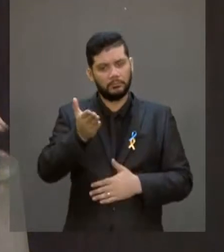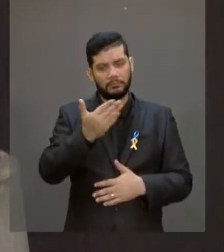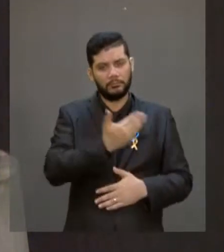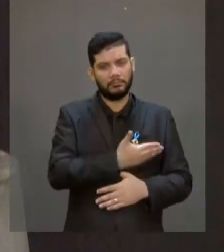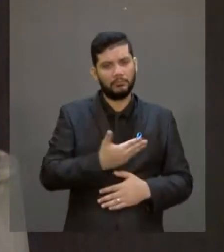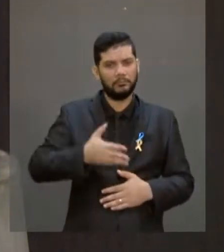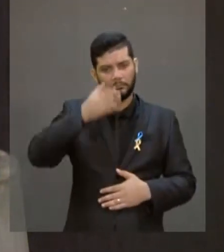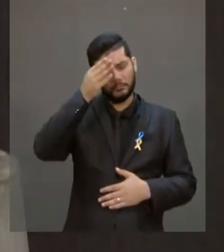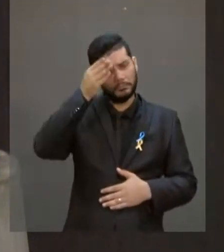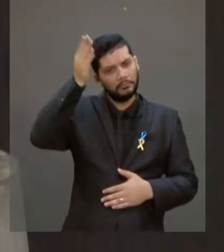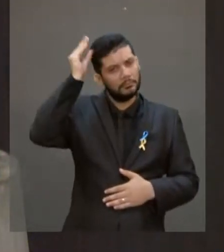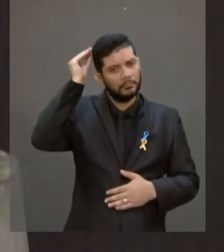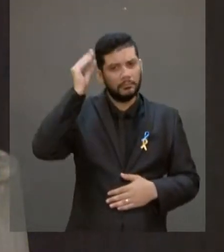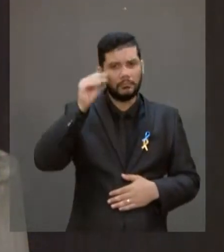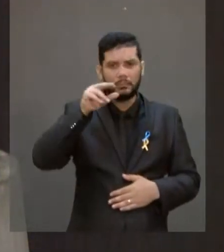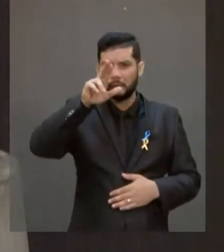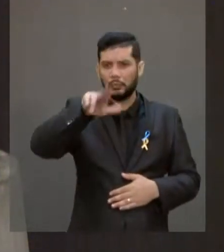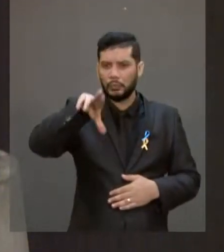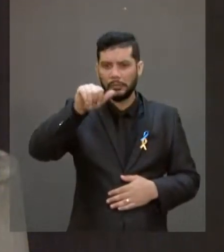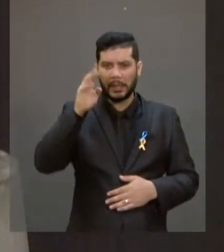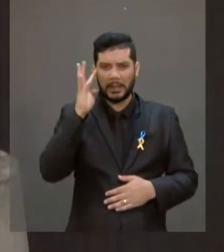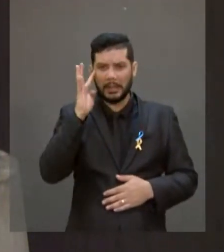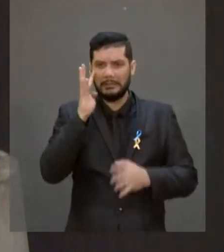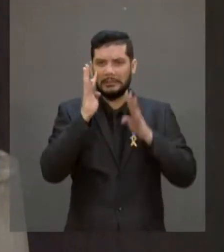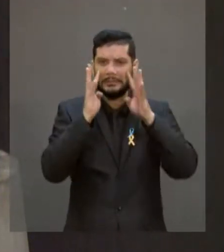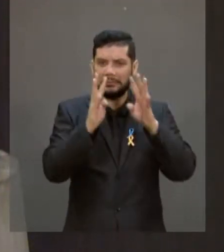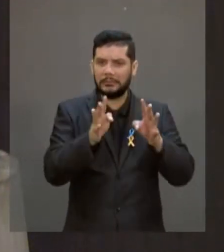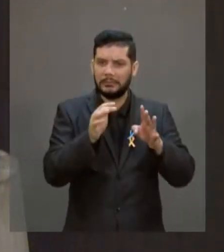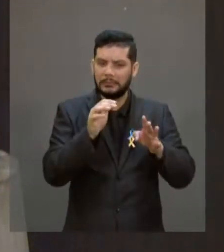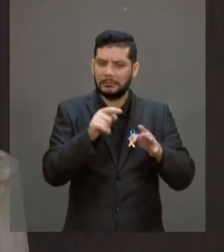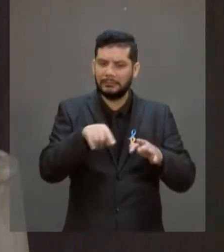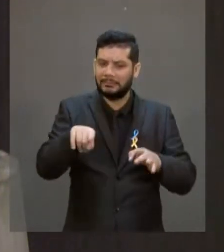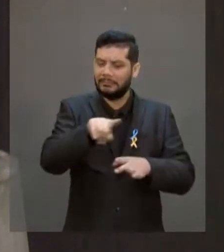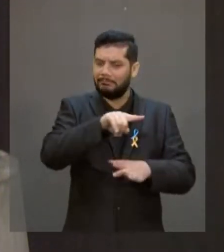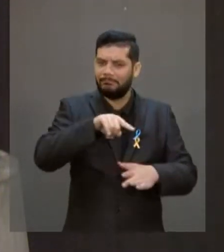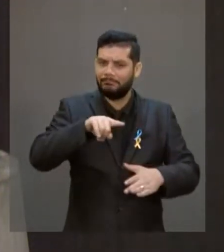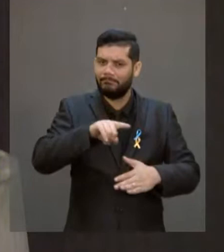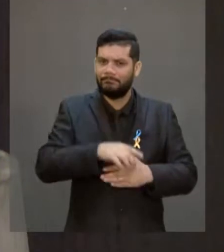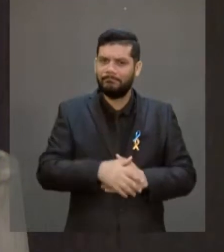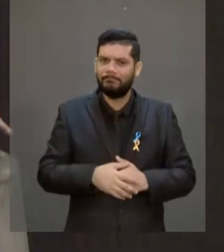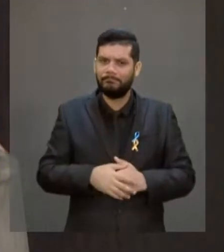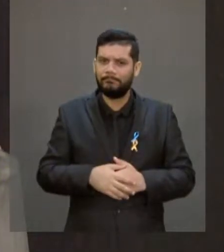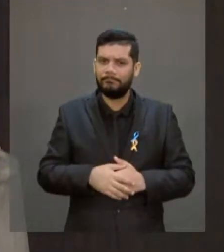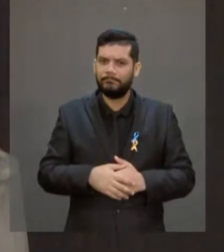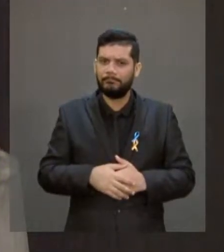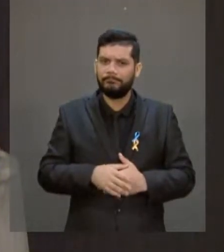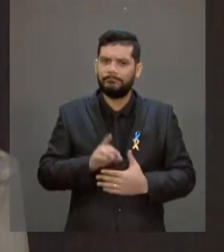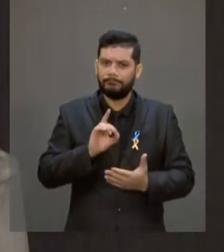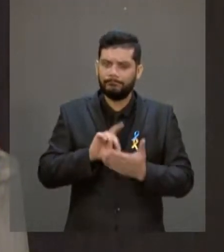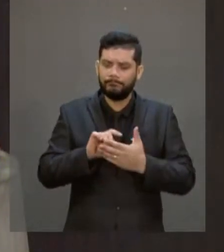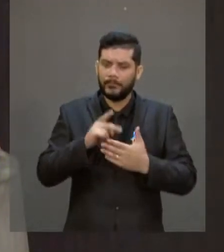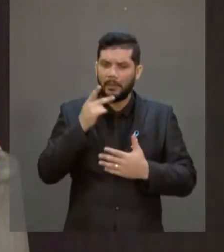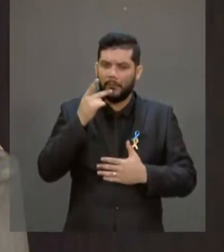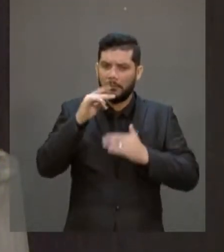E eu falo com serenidade na voz, mas com indignação no coração.